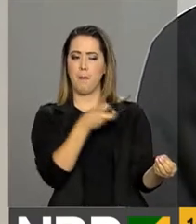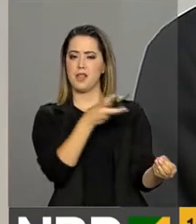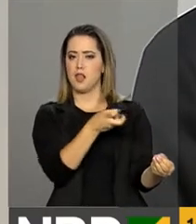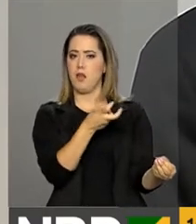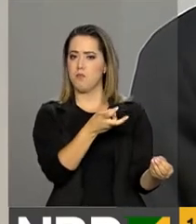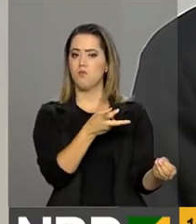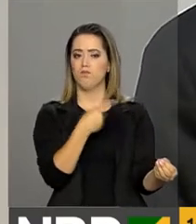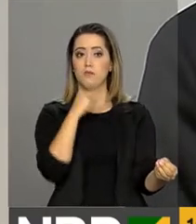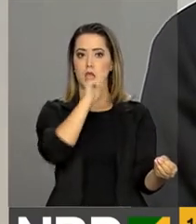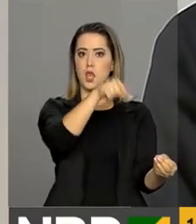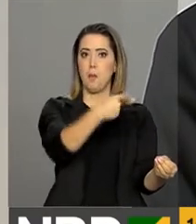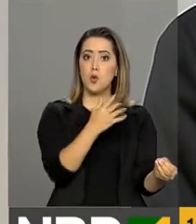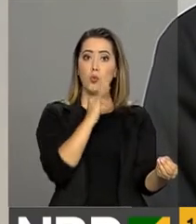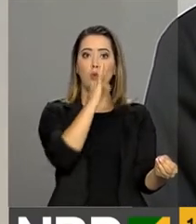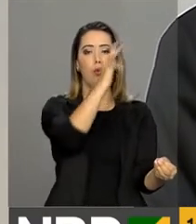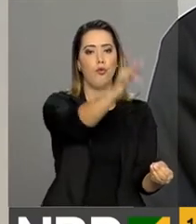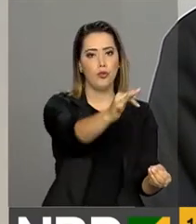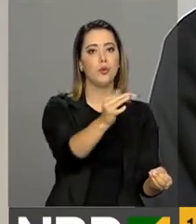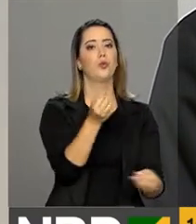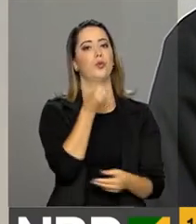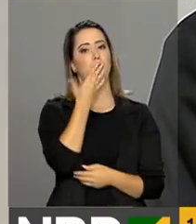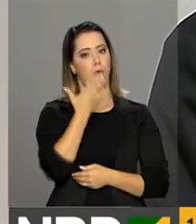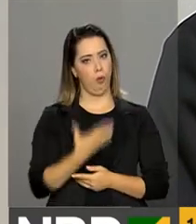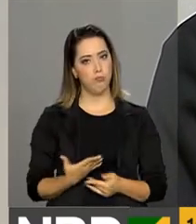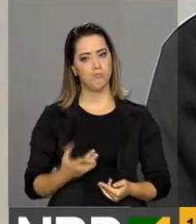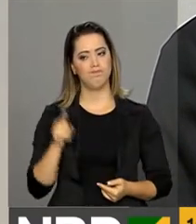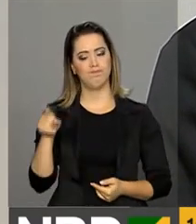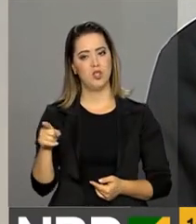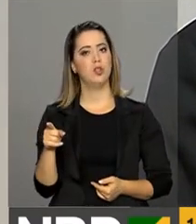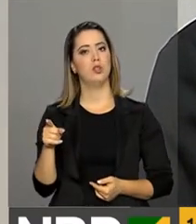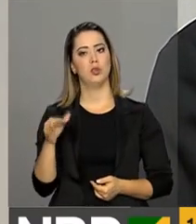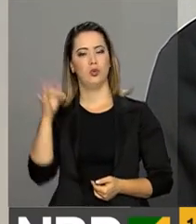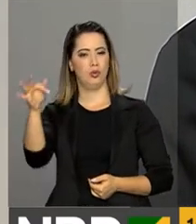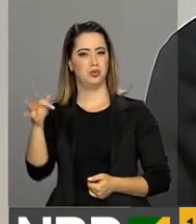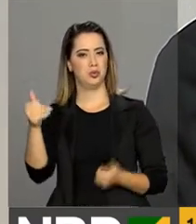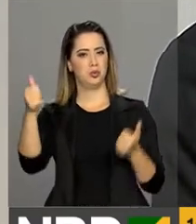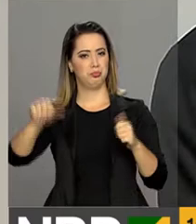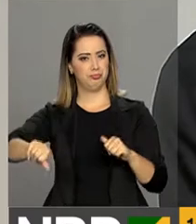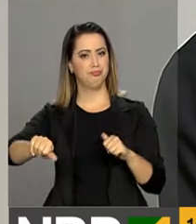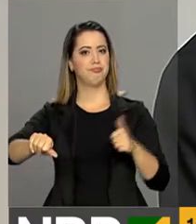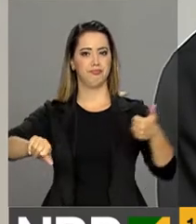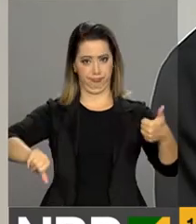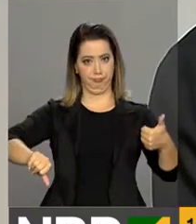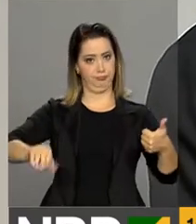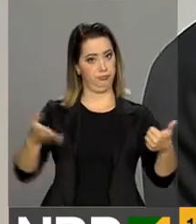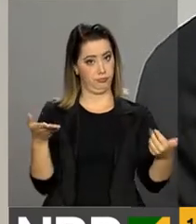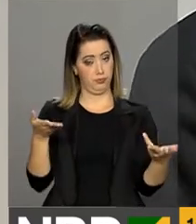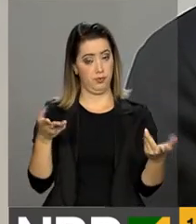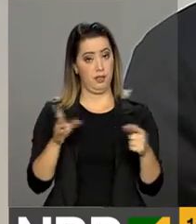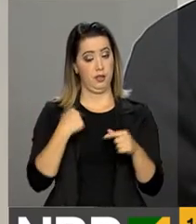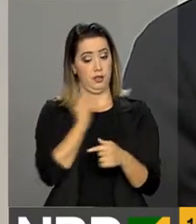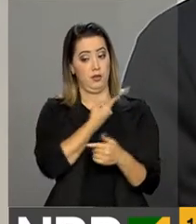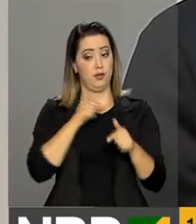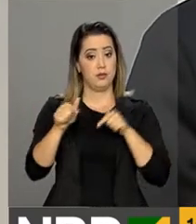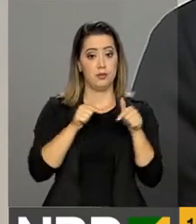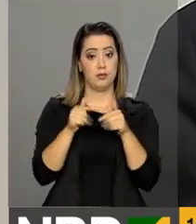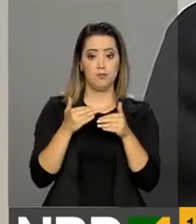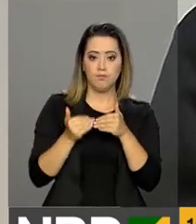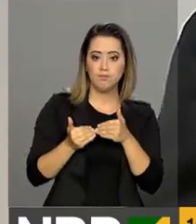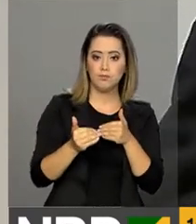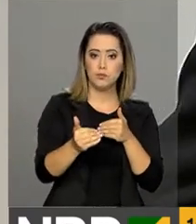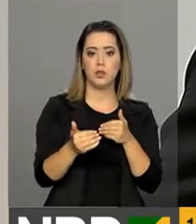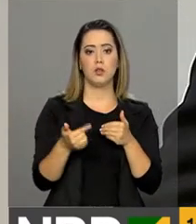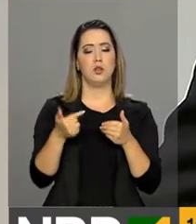e são reconhecidas no futuro eu acho que nós temos feito ao longo do tempo não é praticado em uma medida